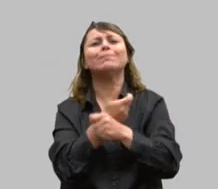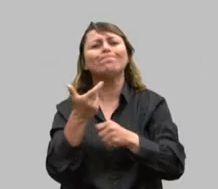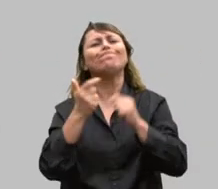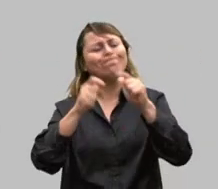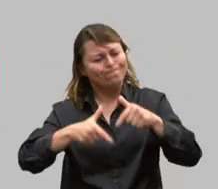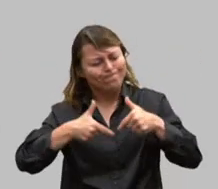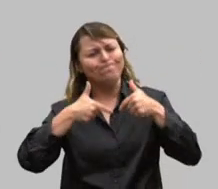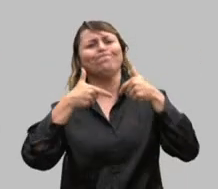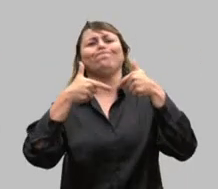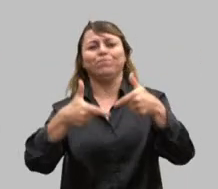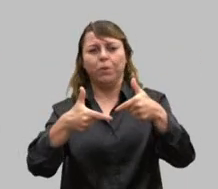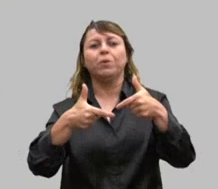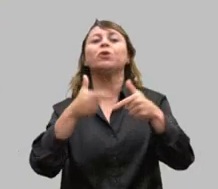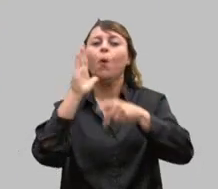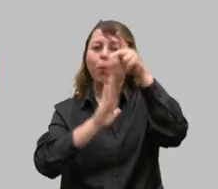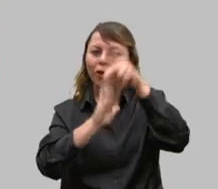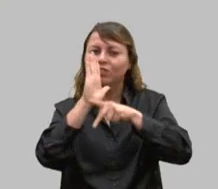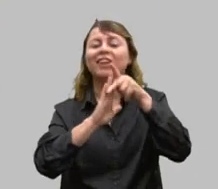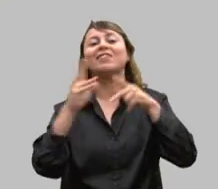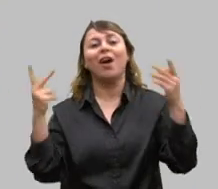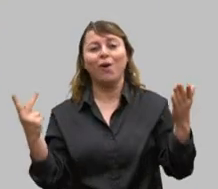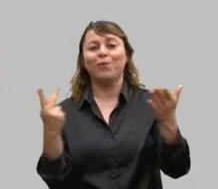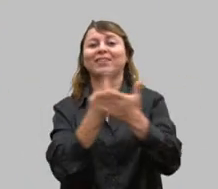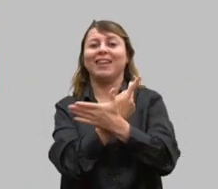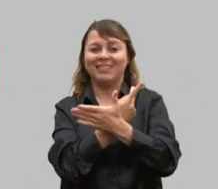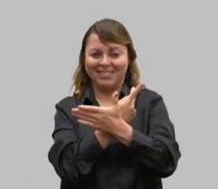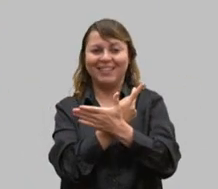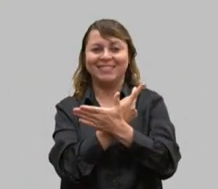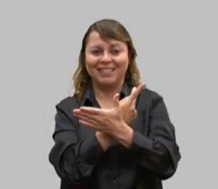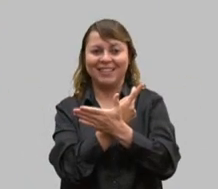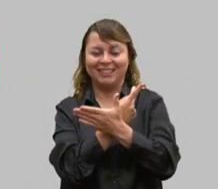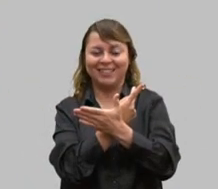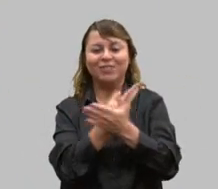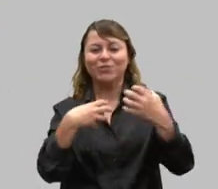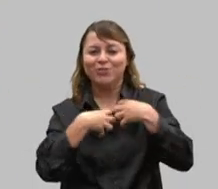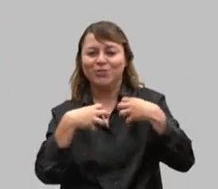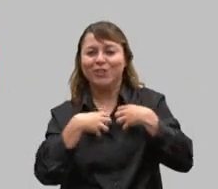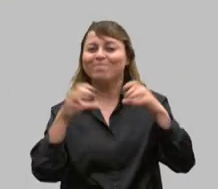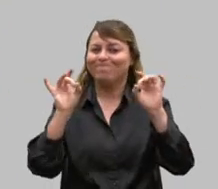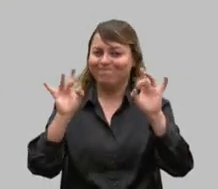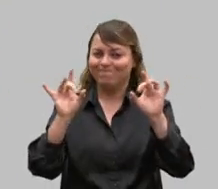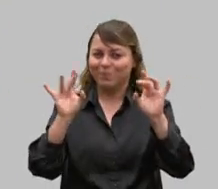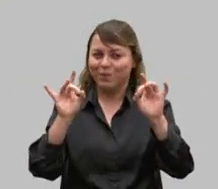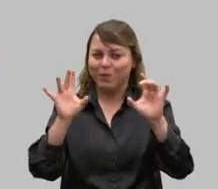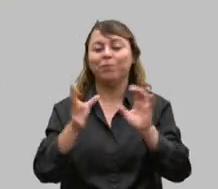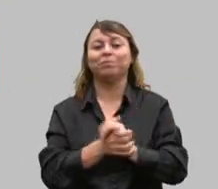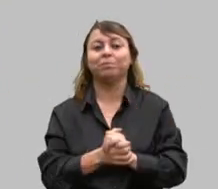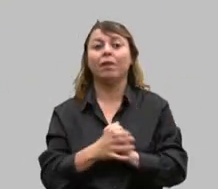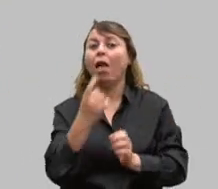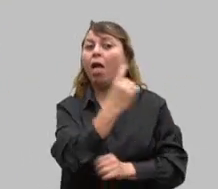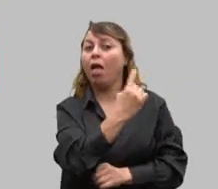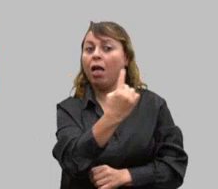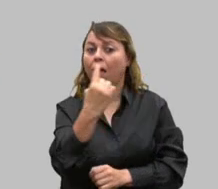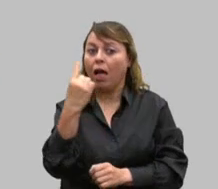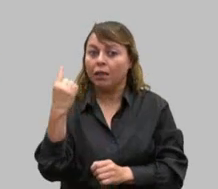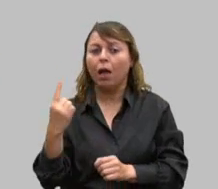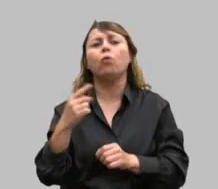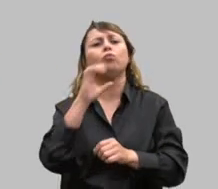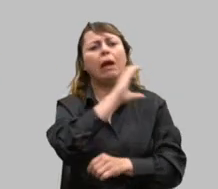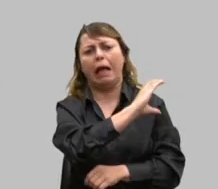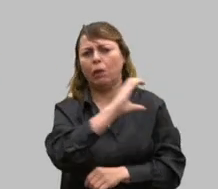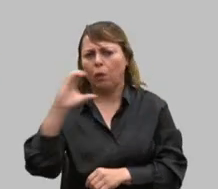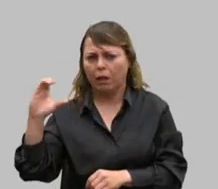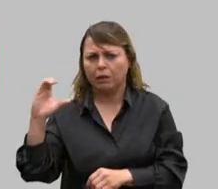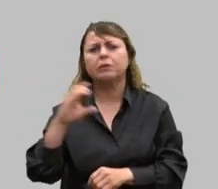que esse projeto acontecesse da melhor forma possível cada um cada coordenador